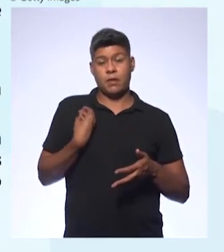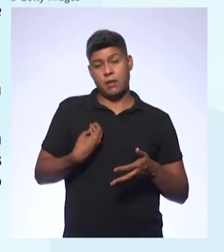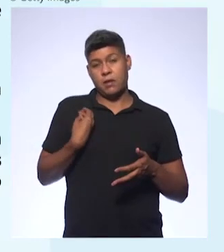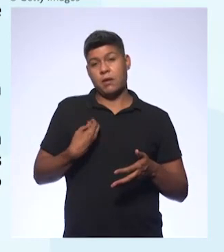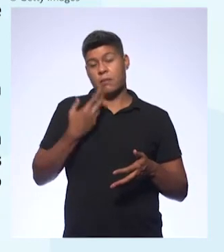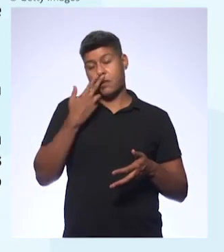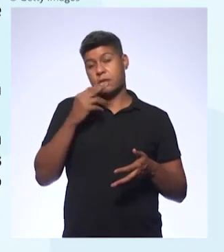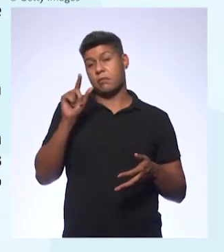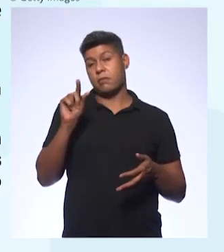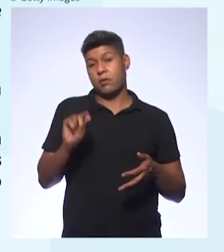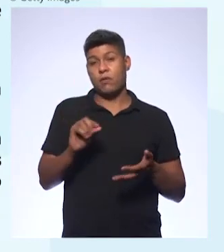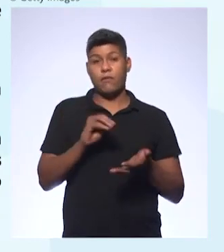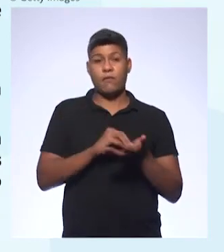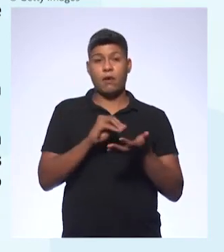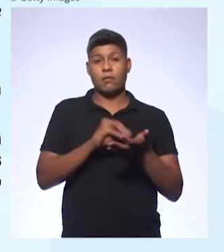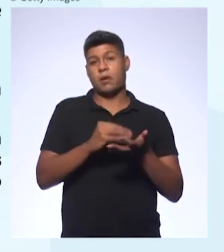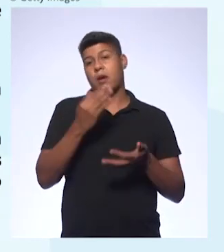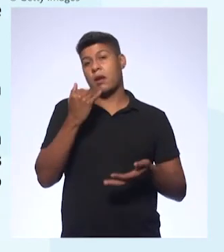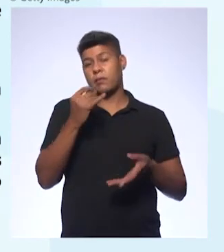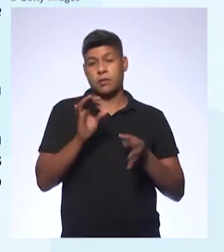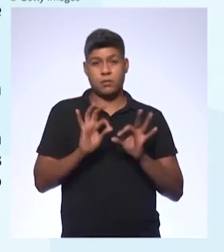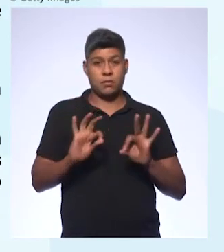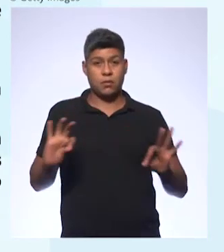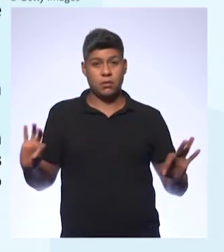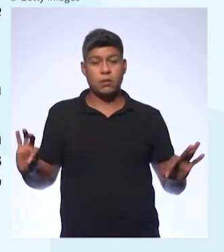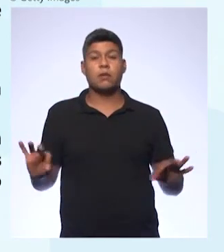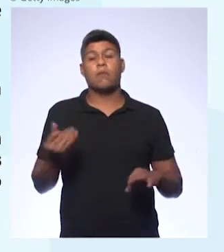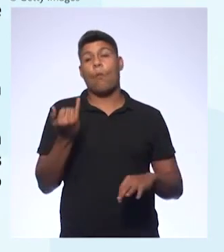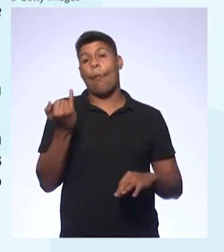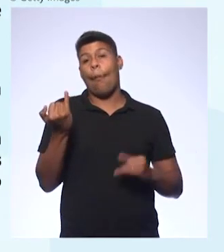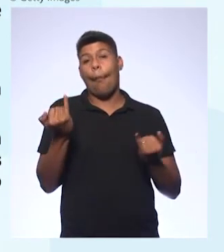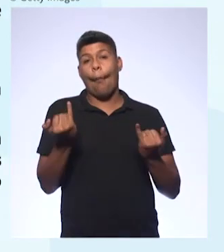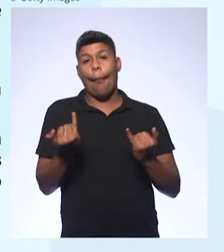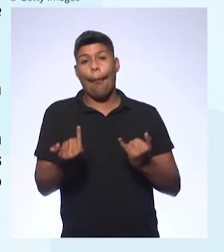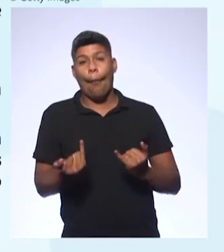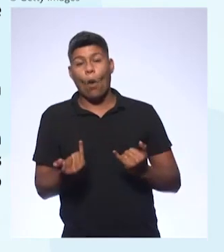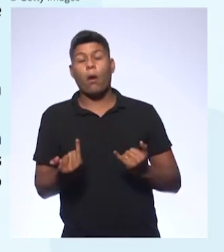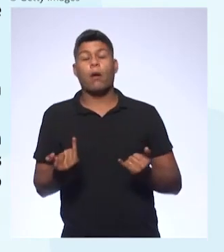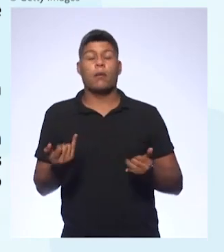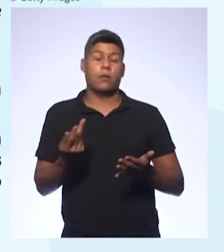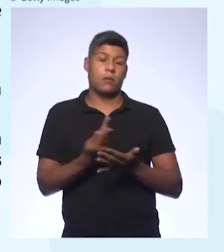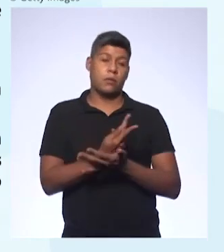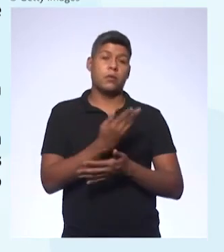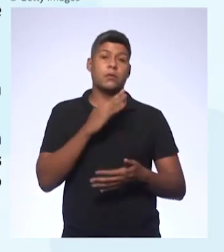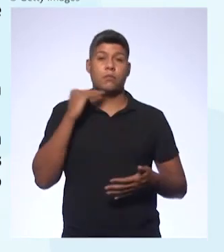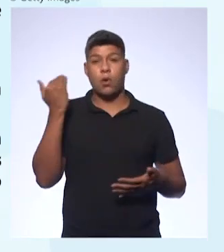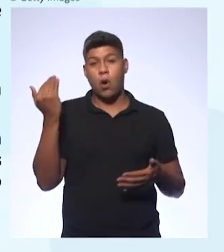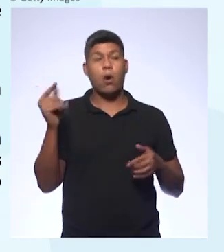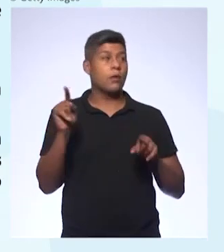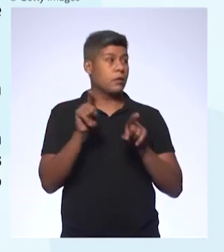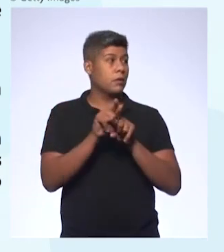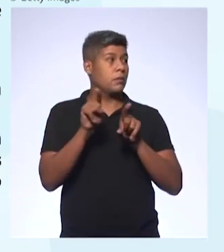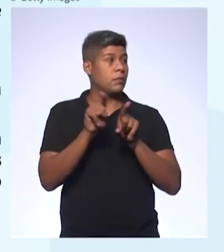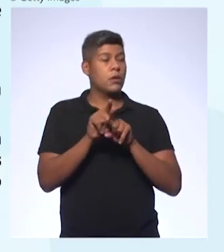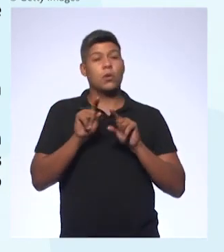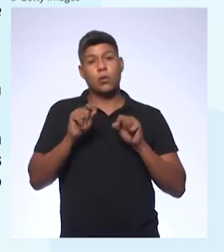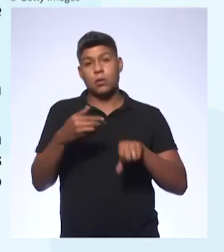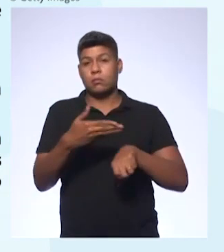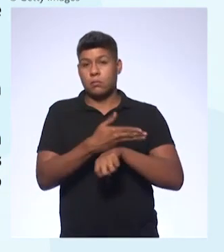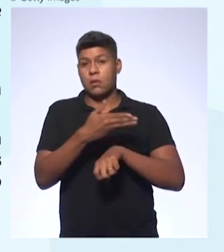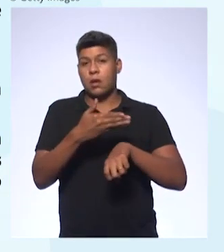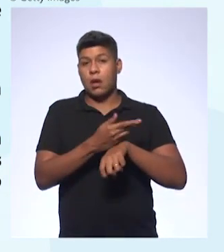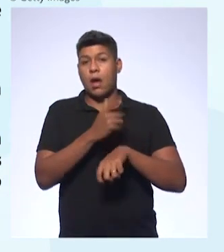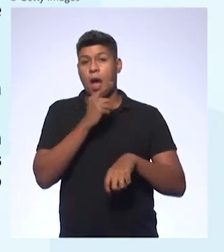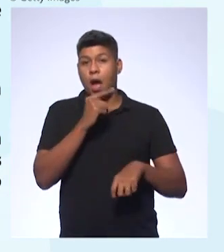vida menor, a ausência de alimentação adequada, desnutrição, né, que leva à morte, a questão relativa ao acesso à